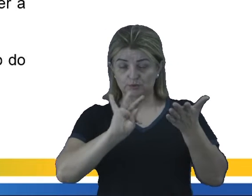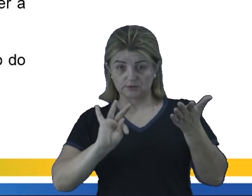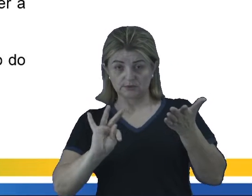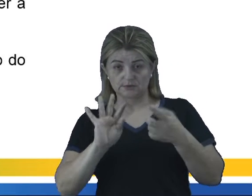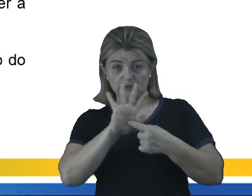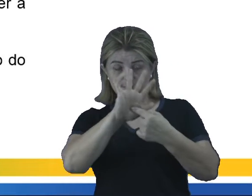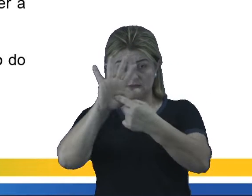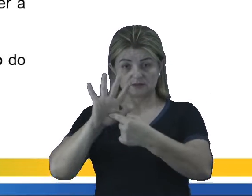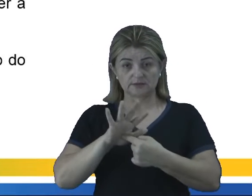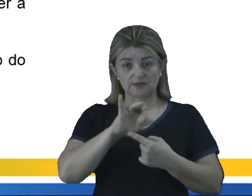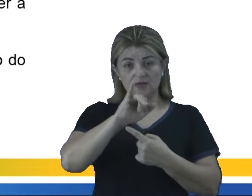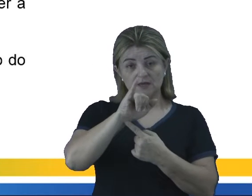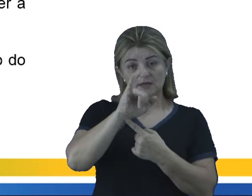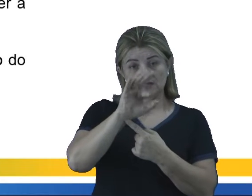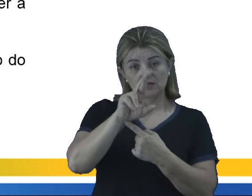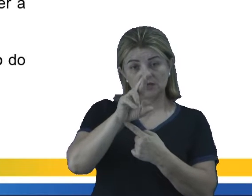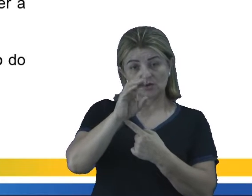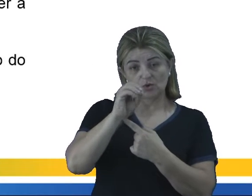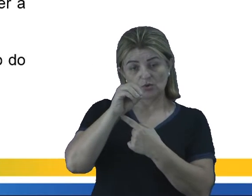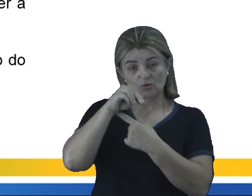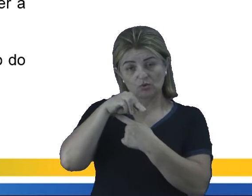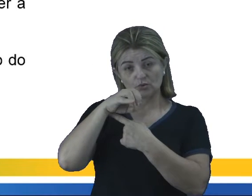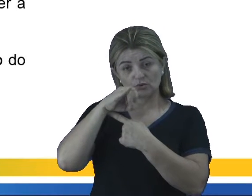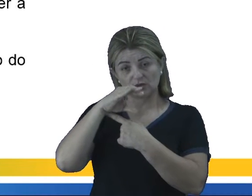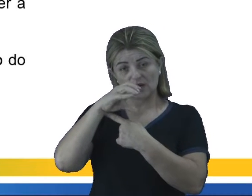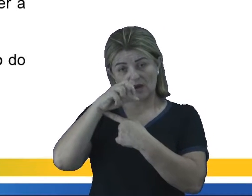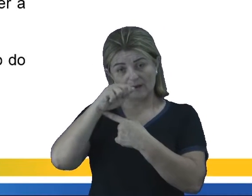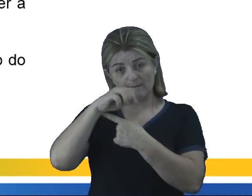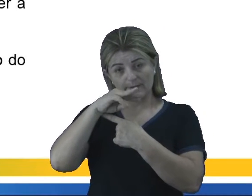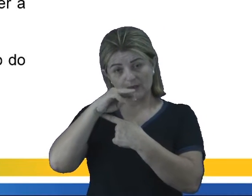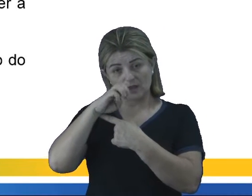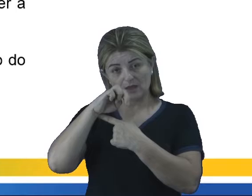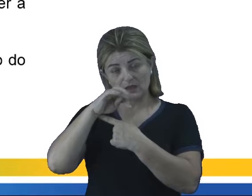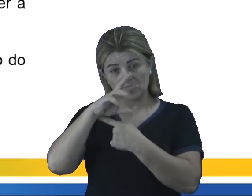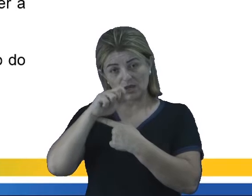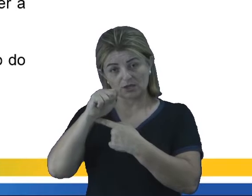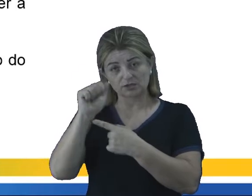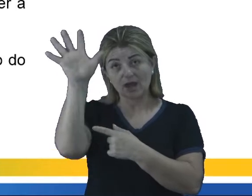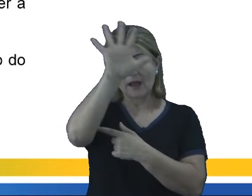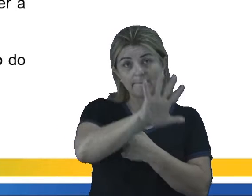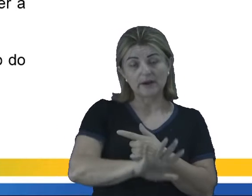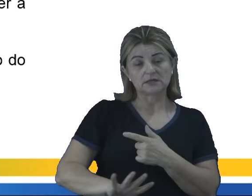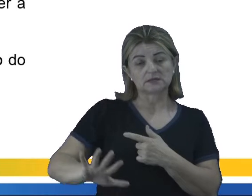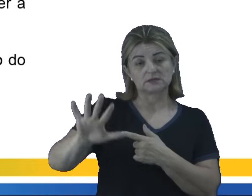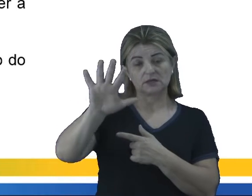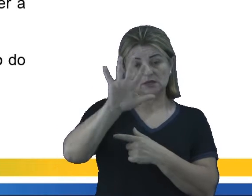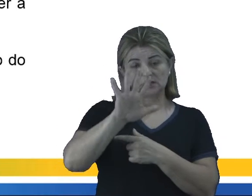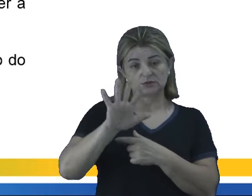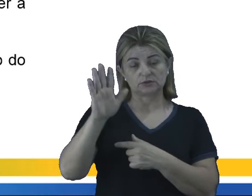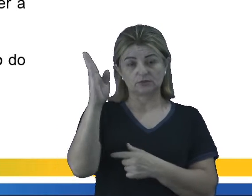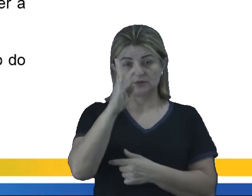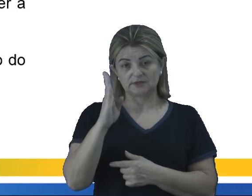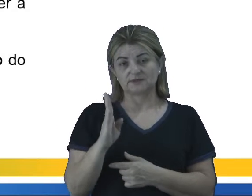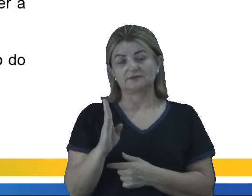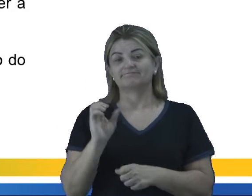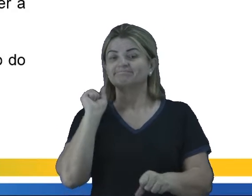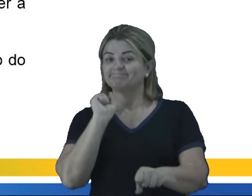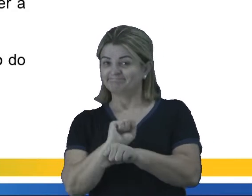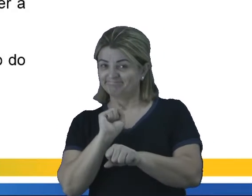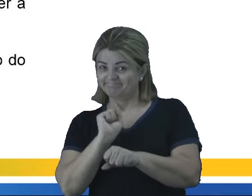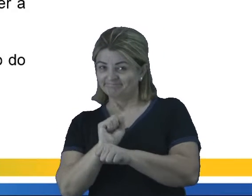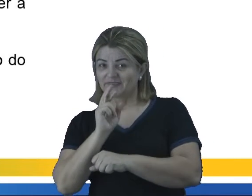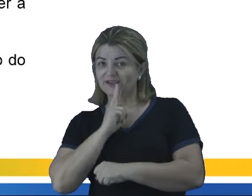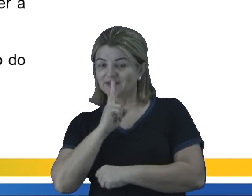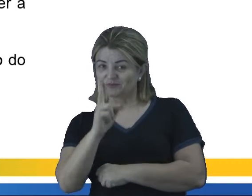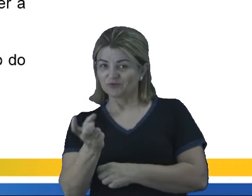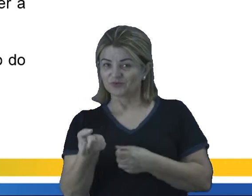Canto de regresso à pátria. Minha terra tem palmares, onde gorjeia o mar. os passarinhos daqui não cantam como os de